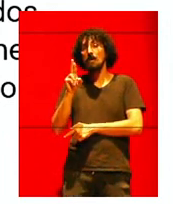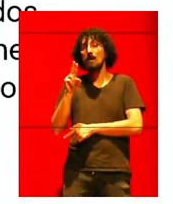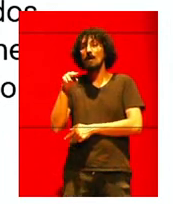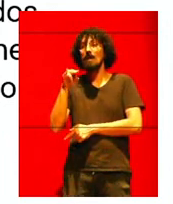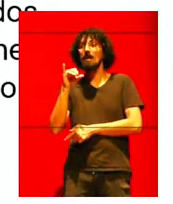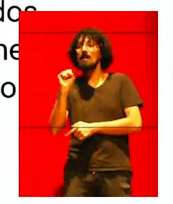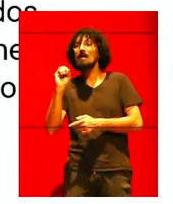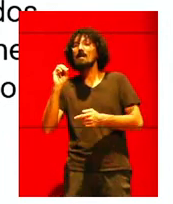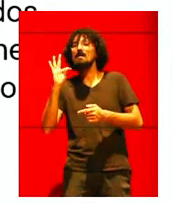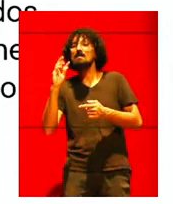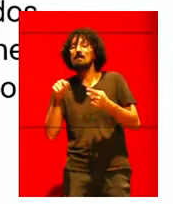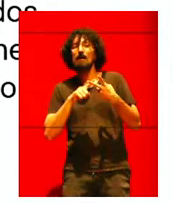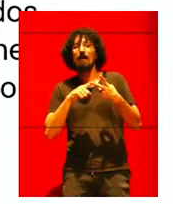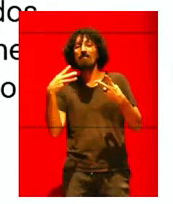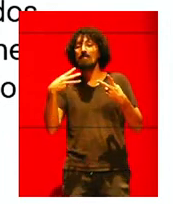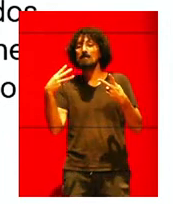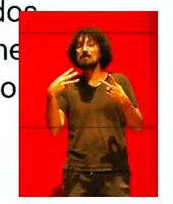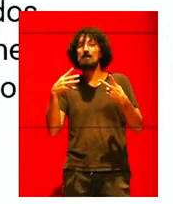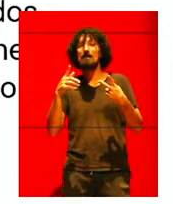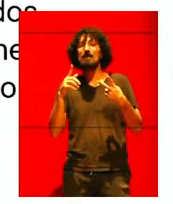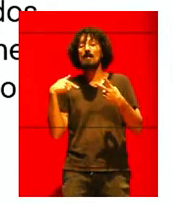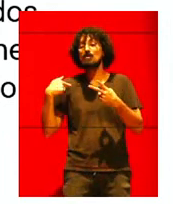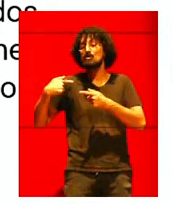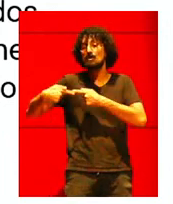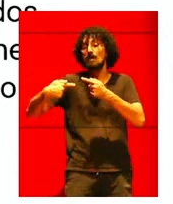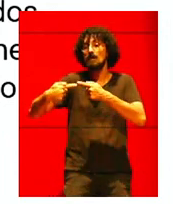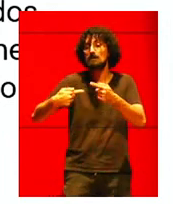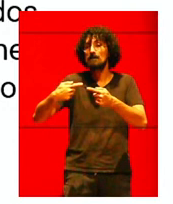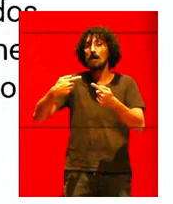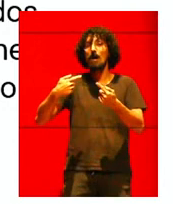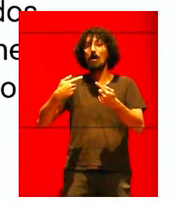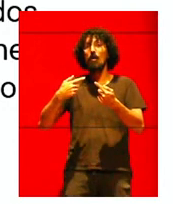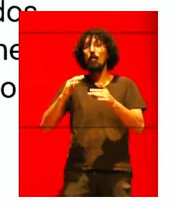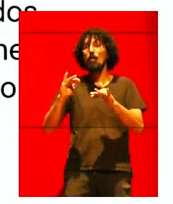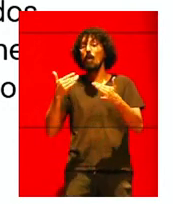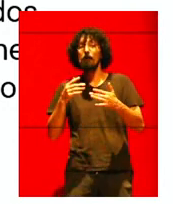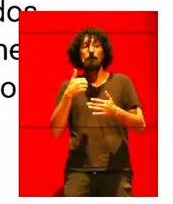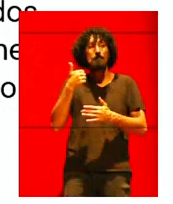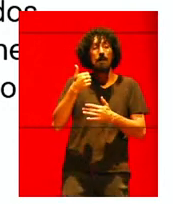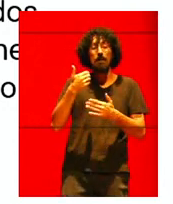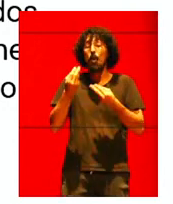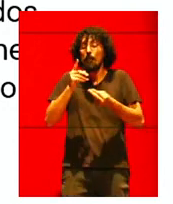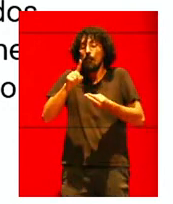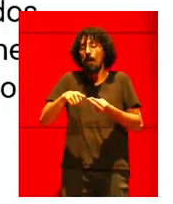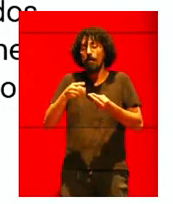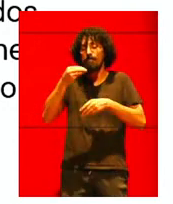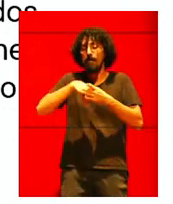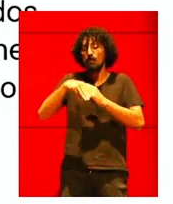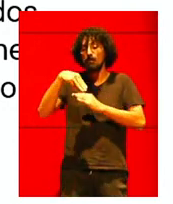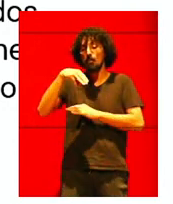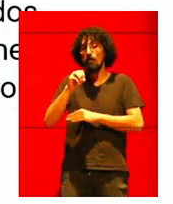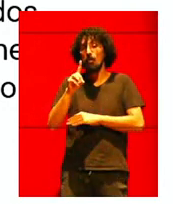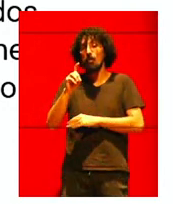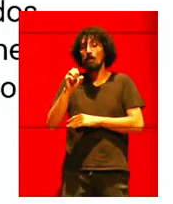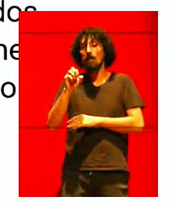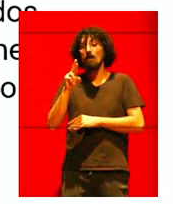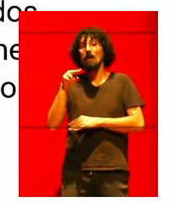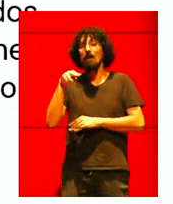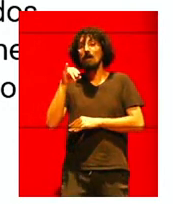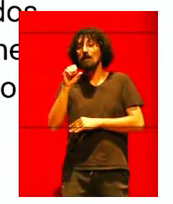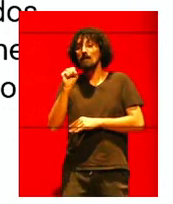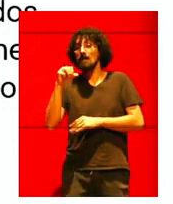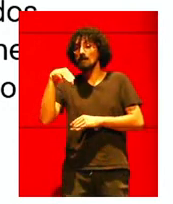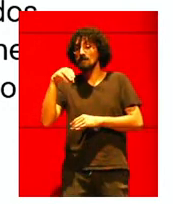Terceira geração modernista. Segunda geração e primeira geração. Quantas gerações eu tenho no modernismo?